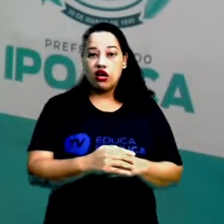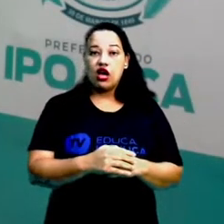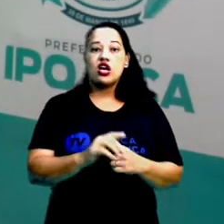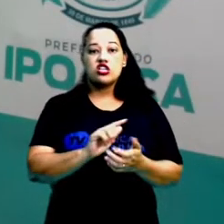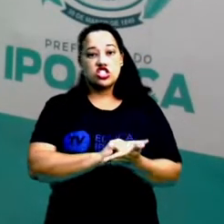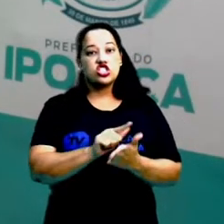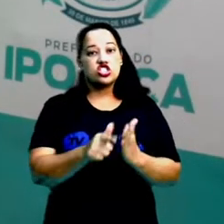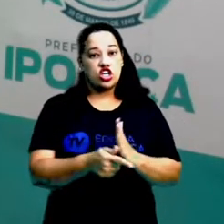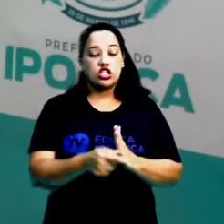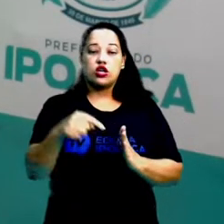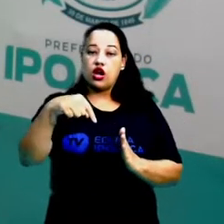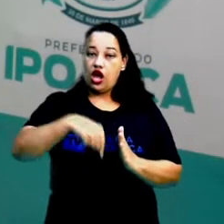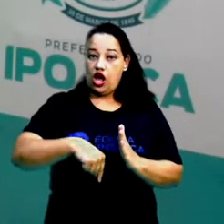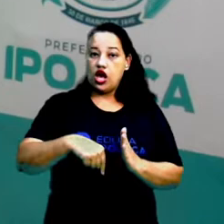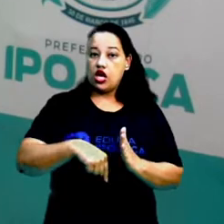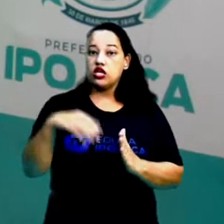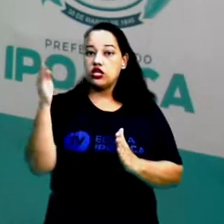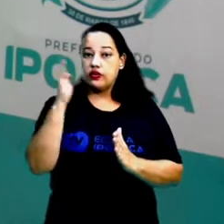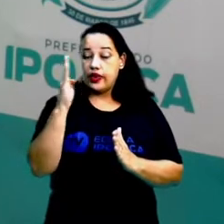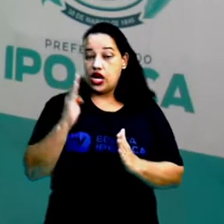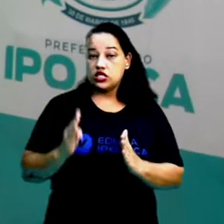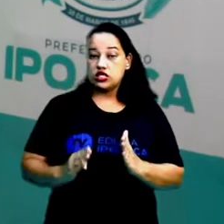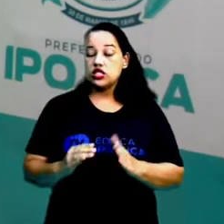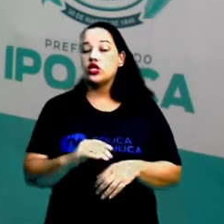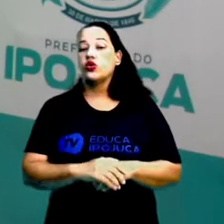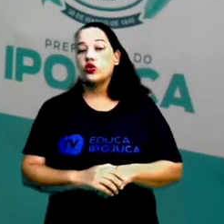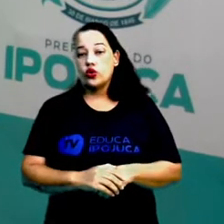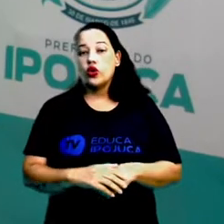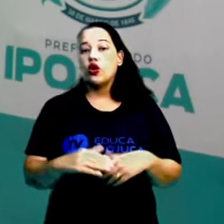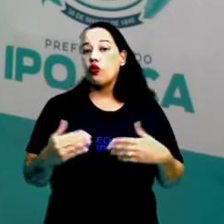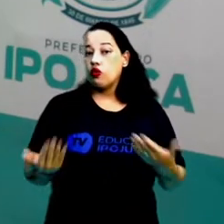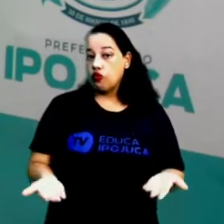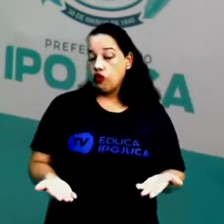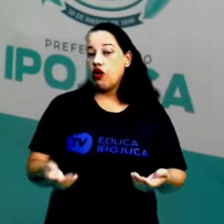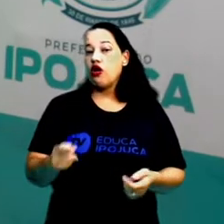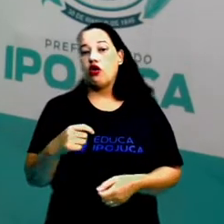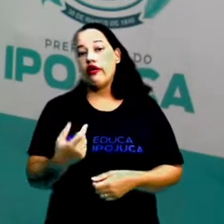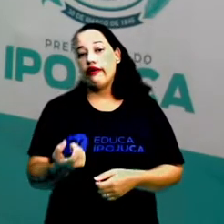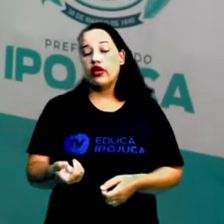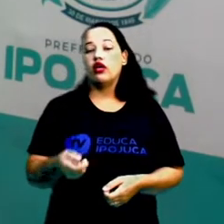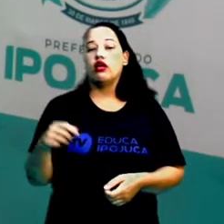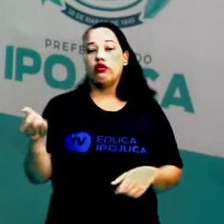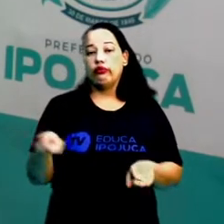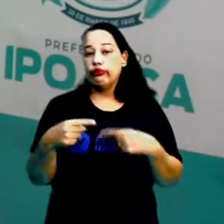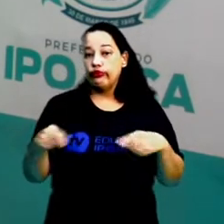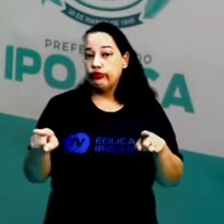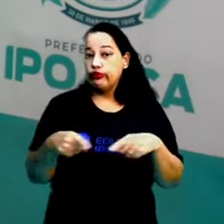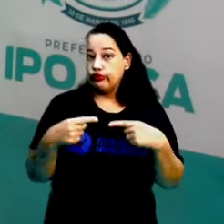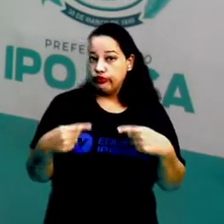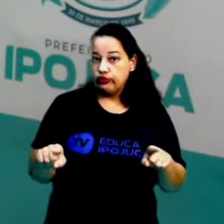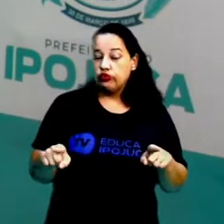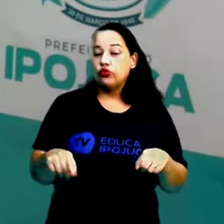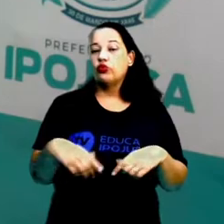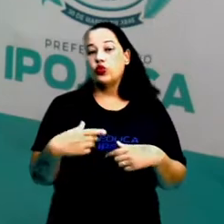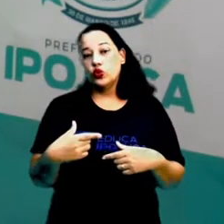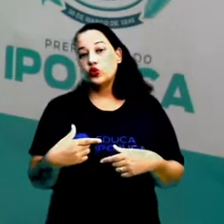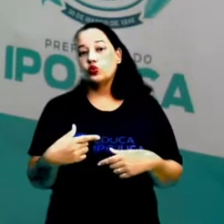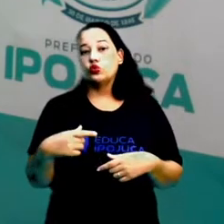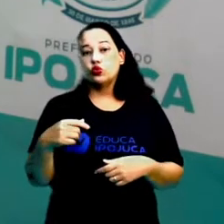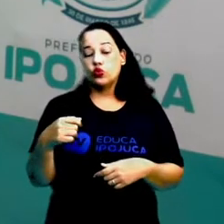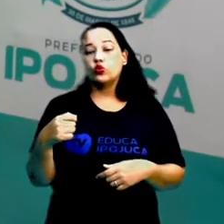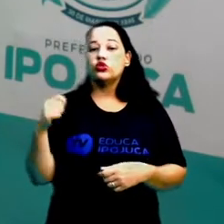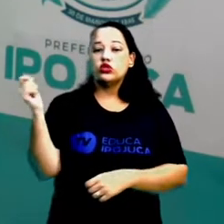gênero musical aqui do nosso país, seria a música sertaneja. Agora, eu acho que seria aquela